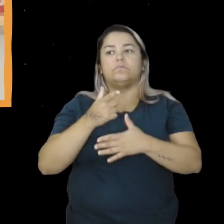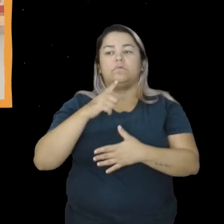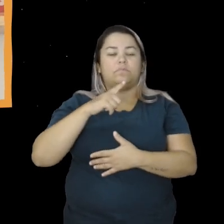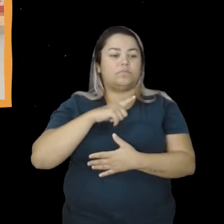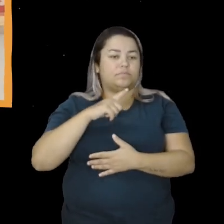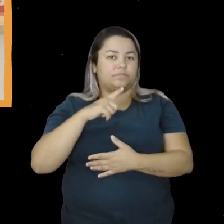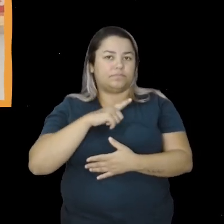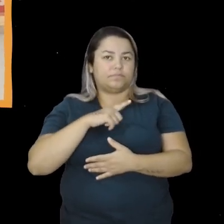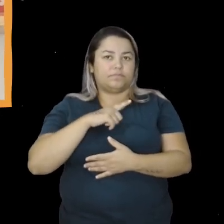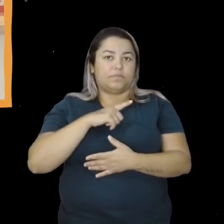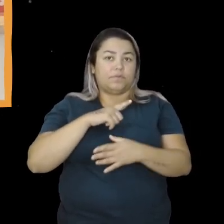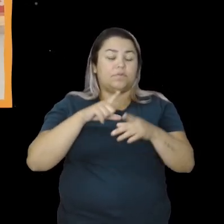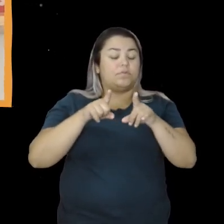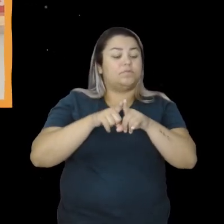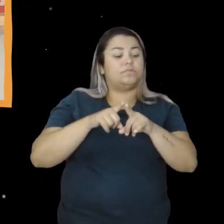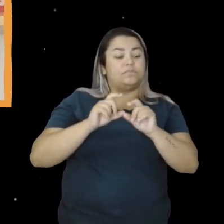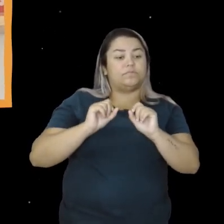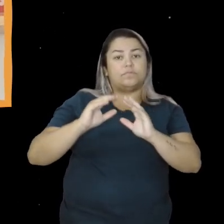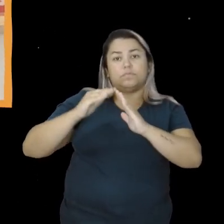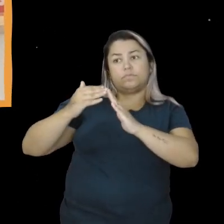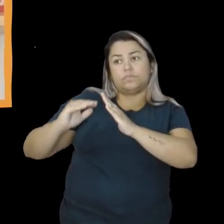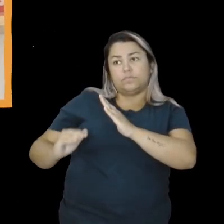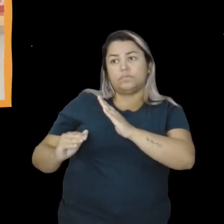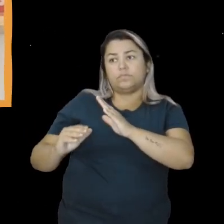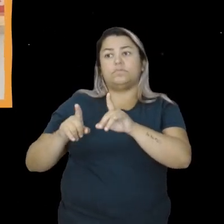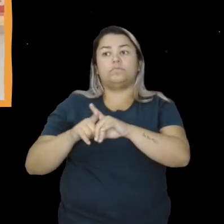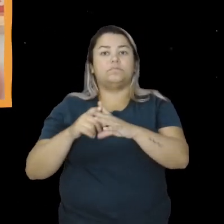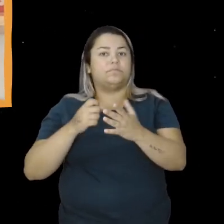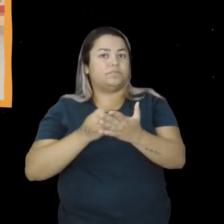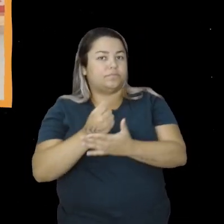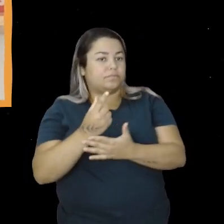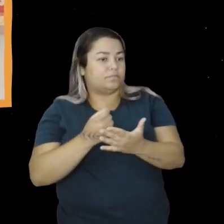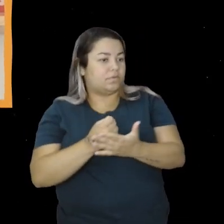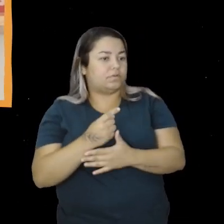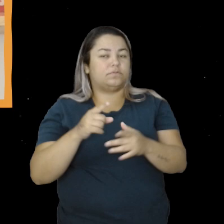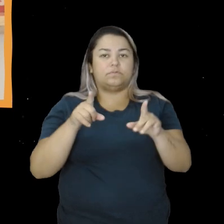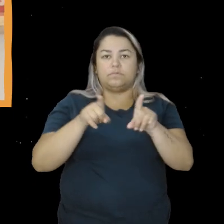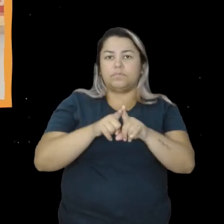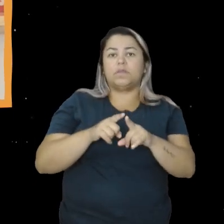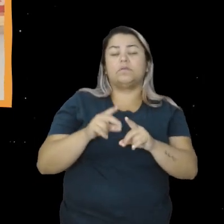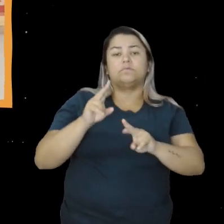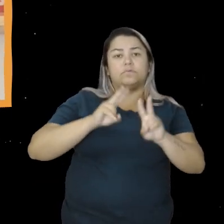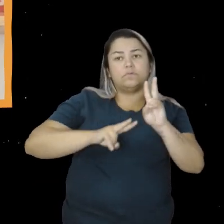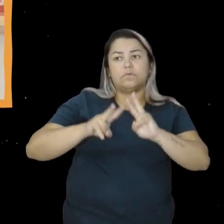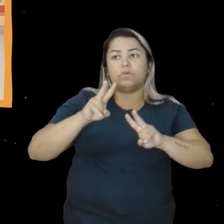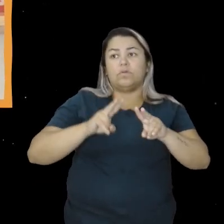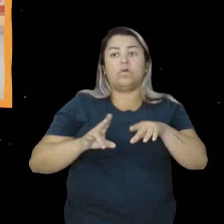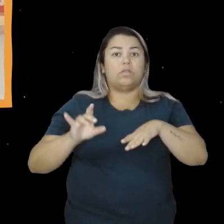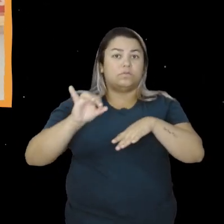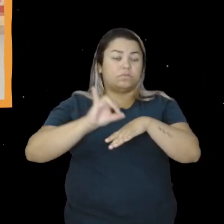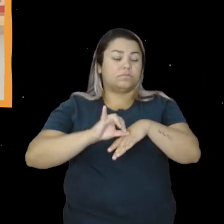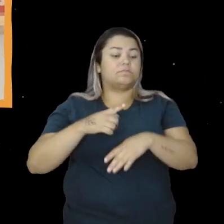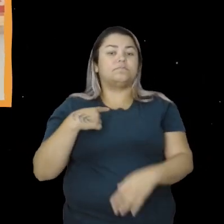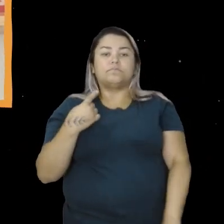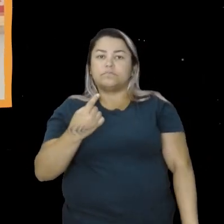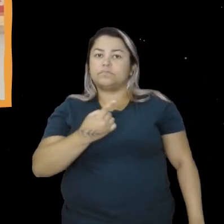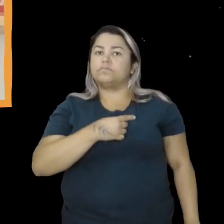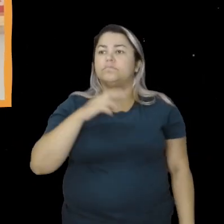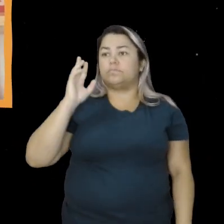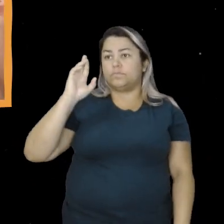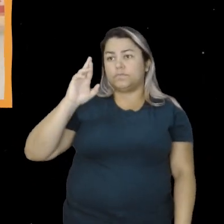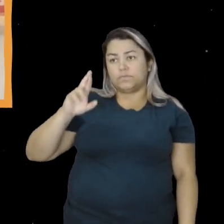sul global, mas a periferia da periferia do capitalismo, porque sequer é visto como um lugar central. E aí a gente parte de uma reflexão